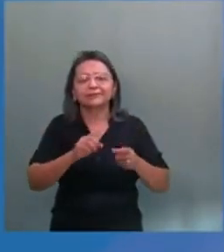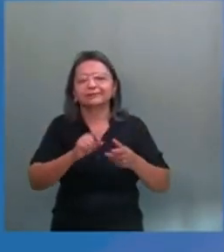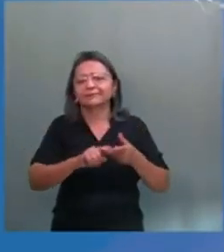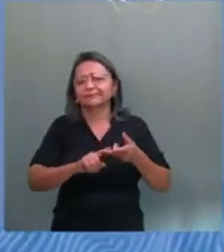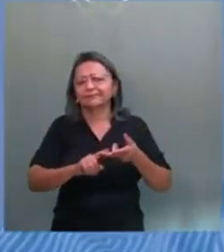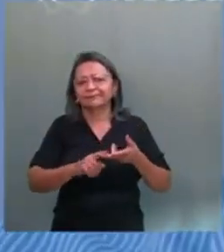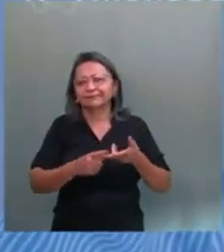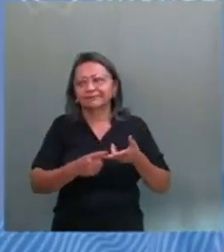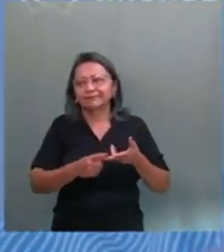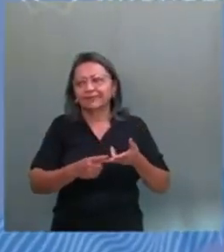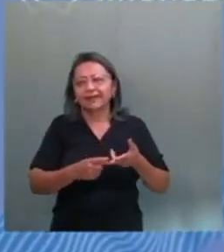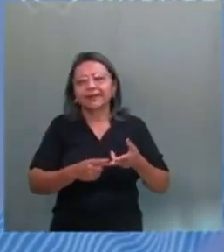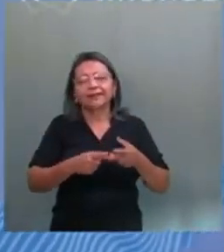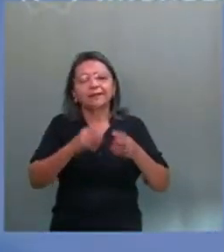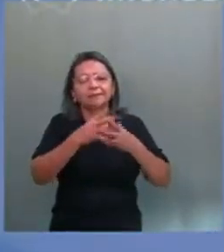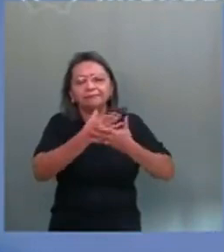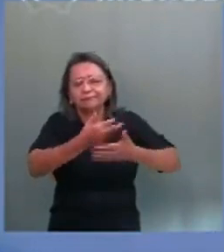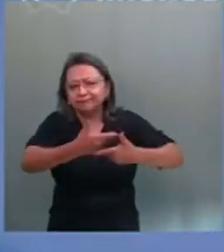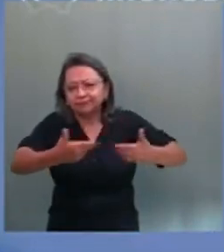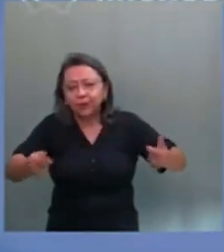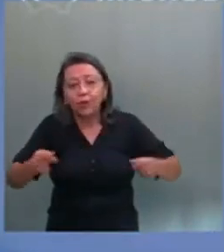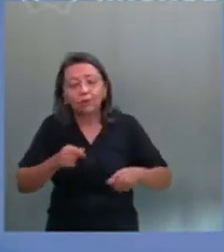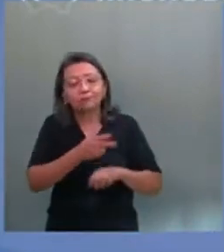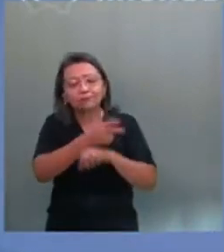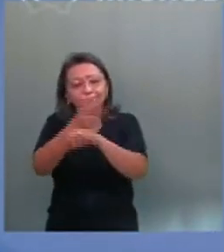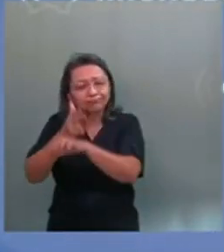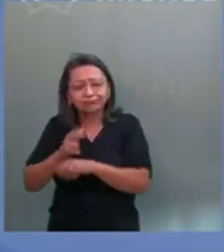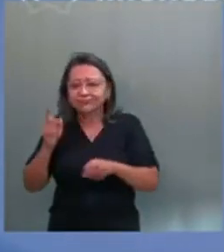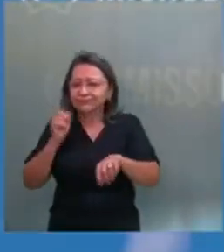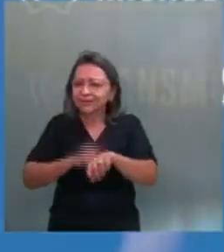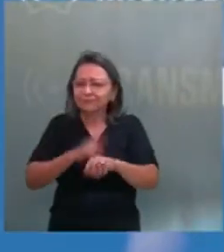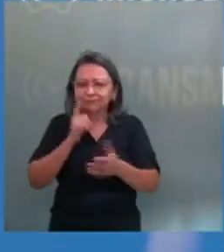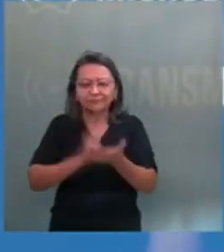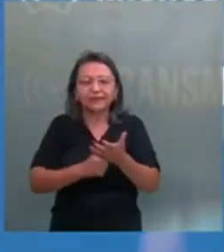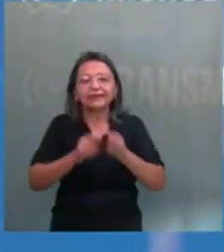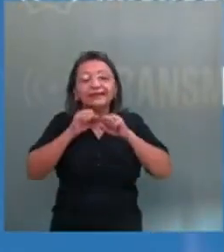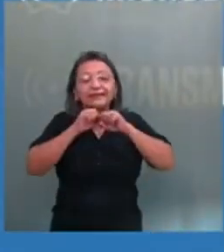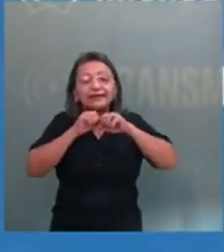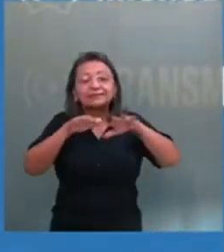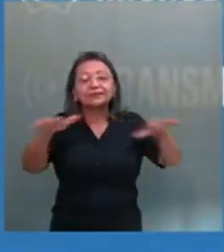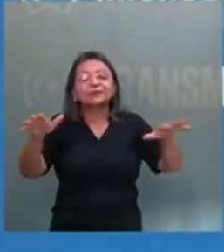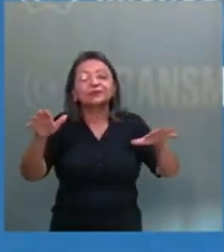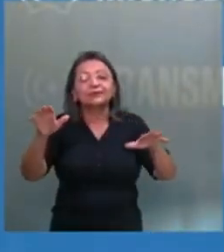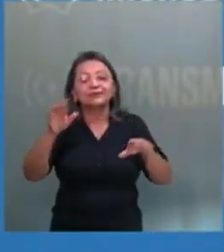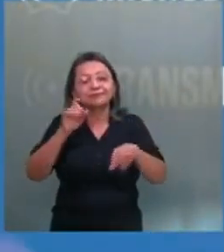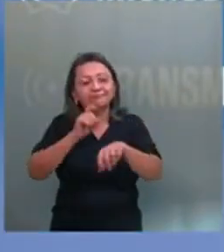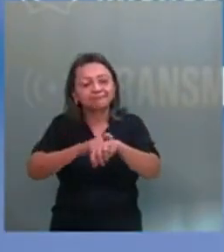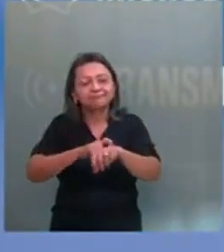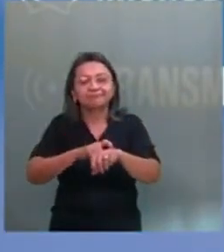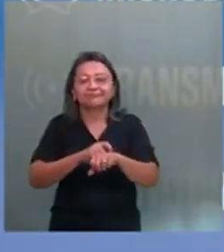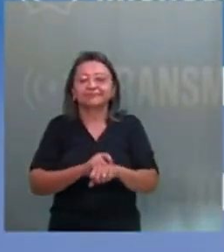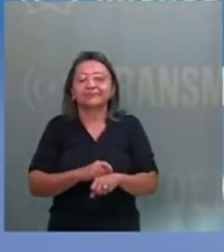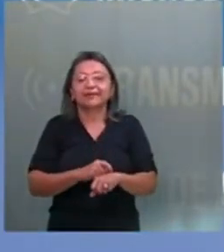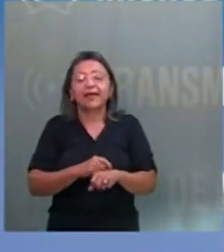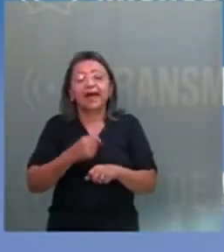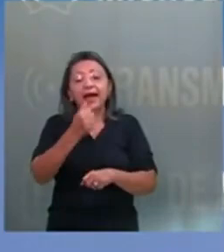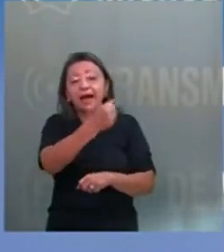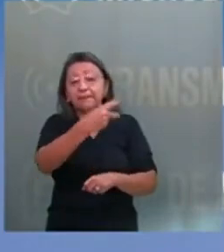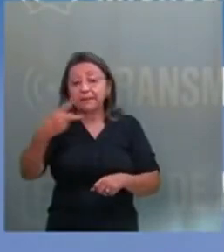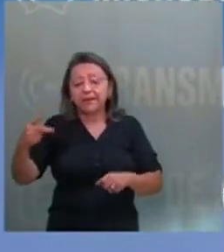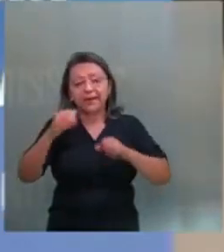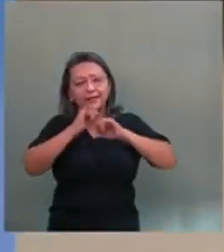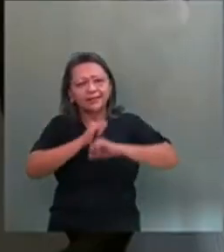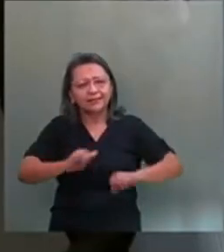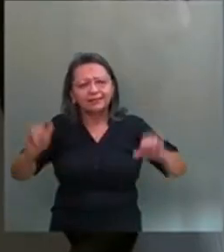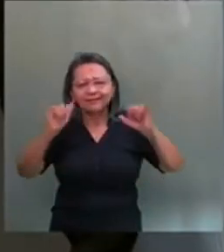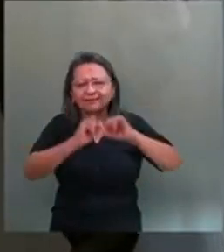stories, microblog com cobertura em tempo real, transmissões ao vivo, aplicativo de